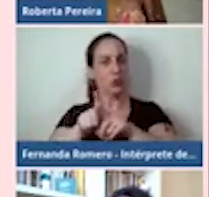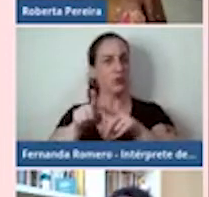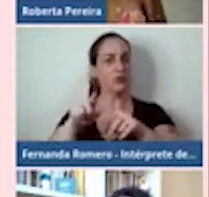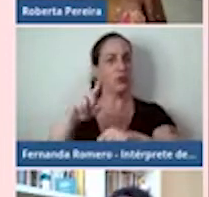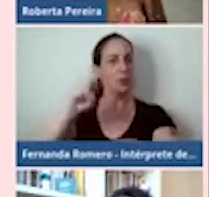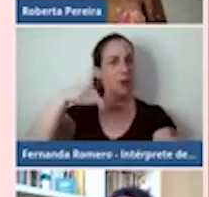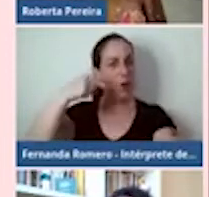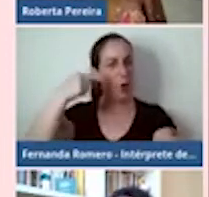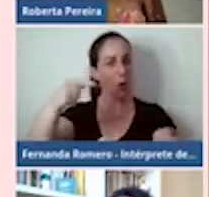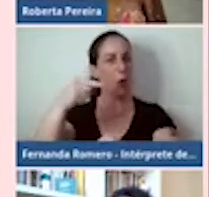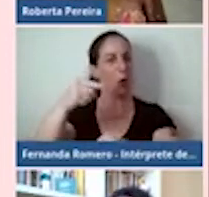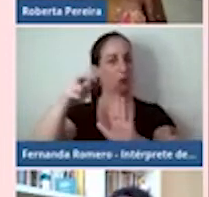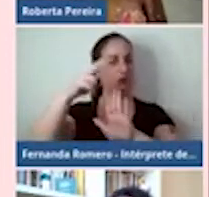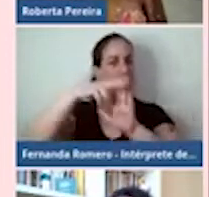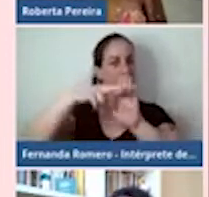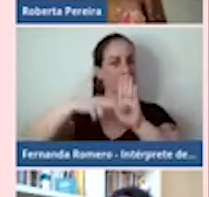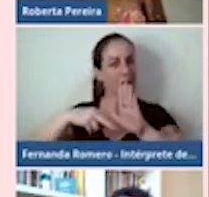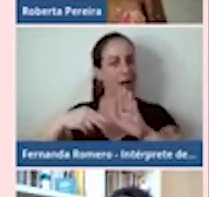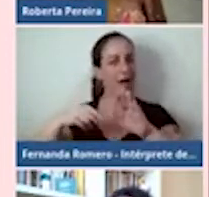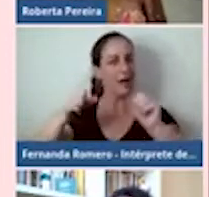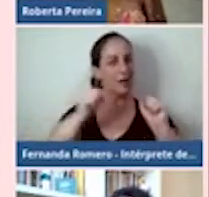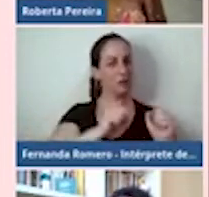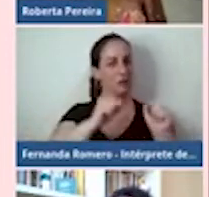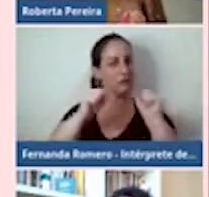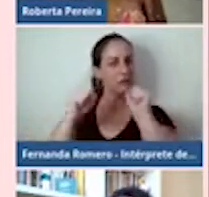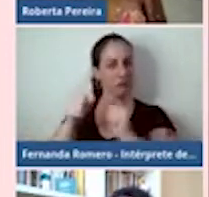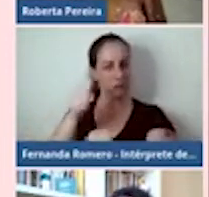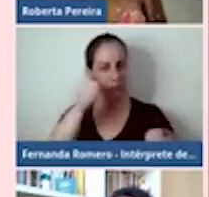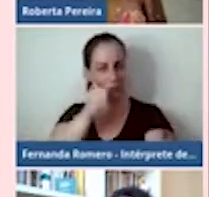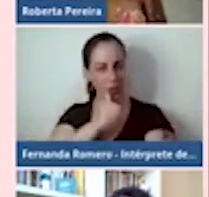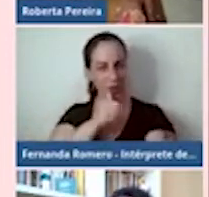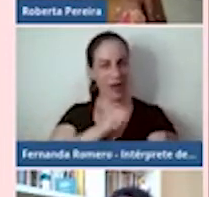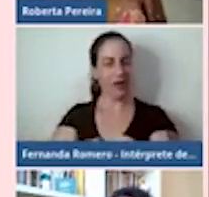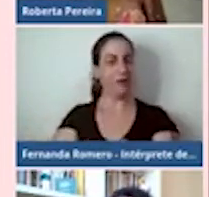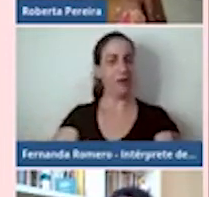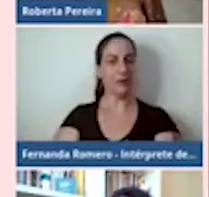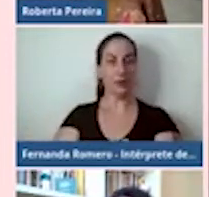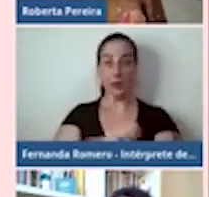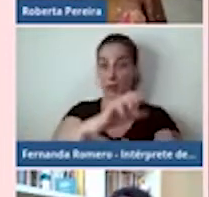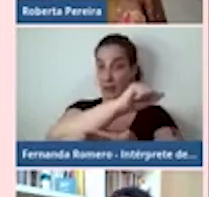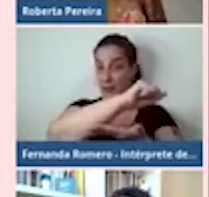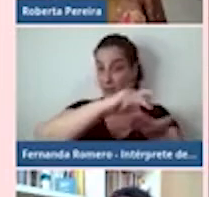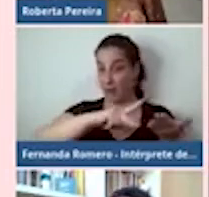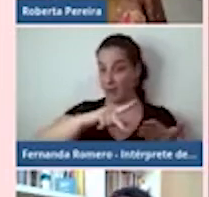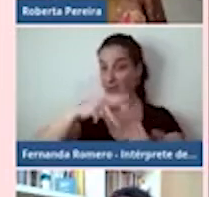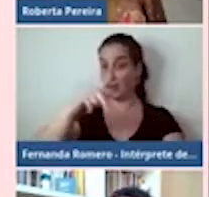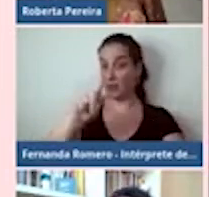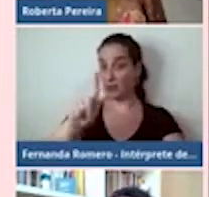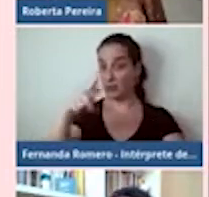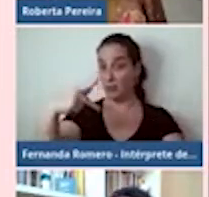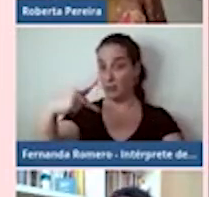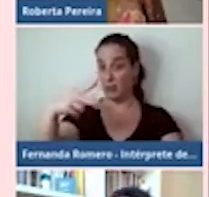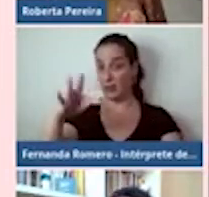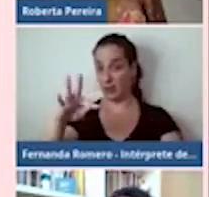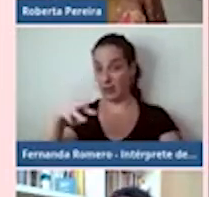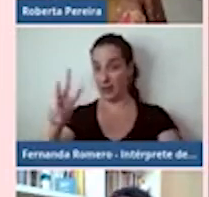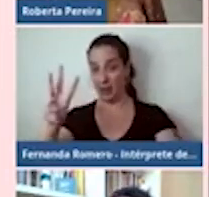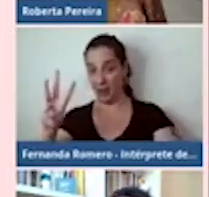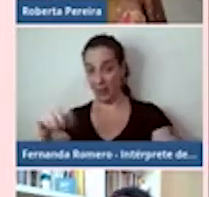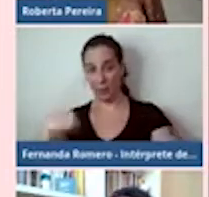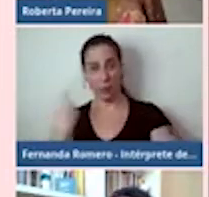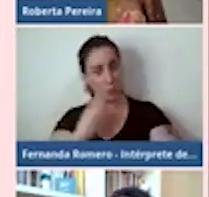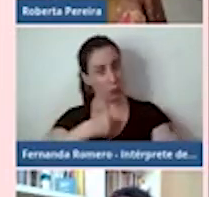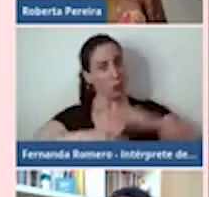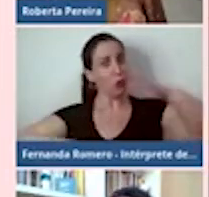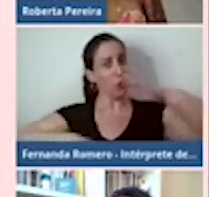de empoderamento das mulheres, da ONU Mulheres, e na avaliação do GPTW, nós temos algumas práticas que